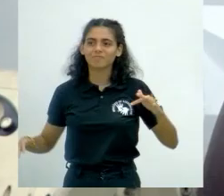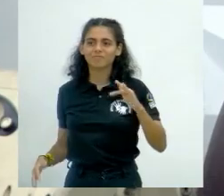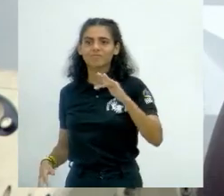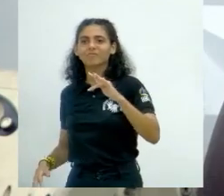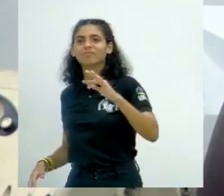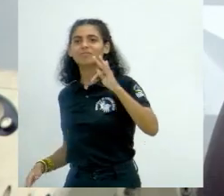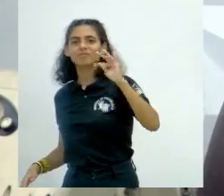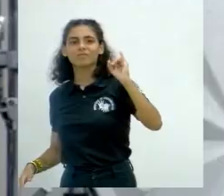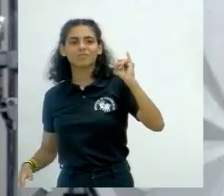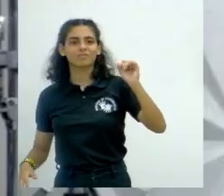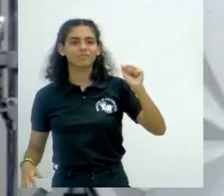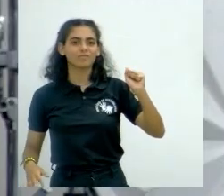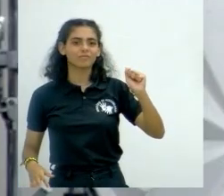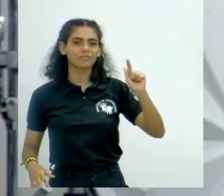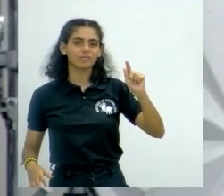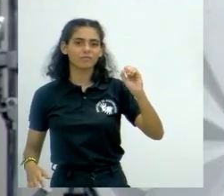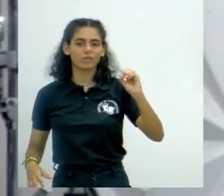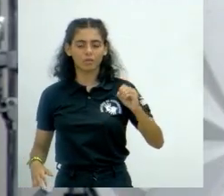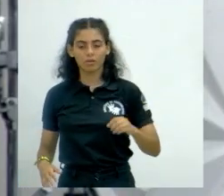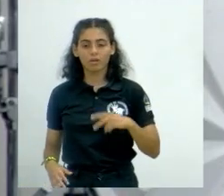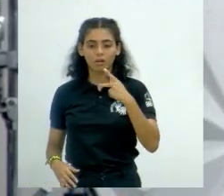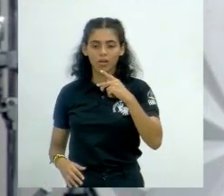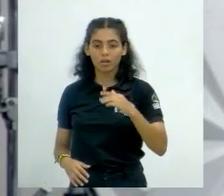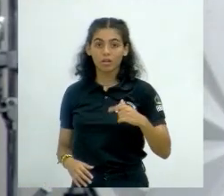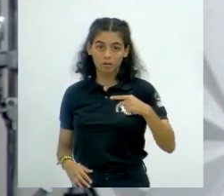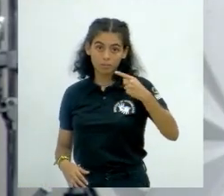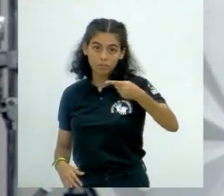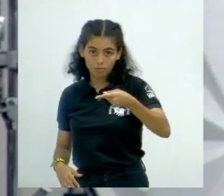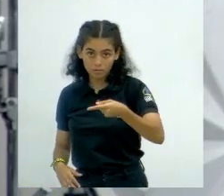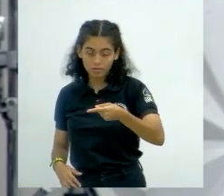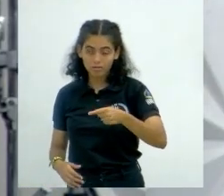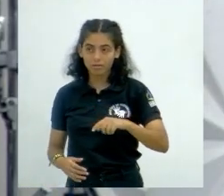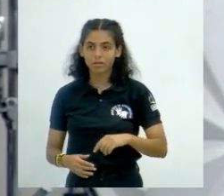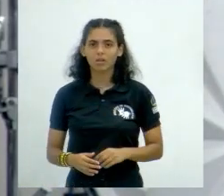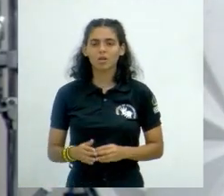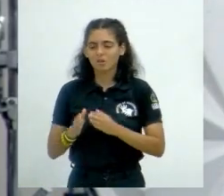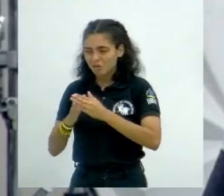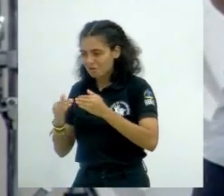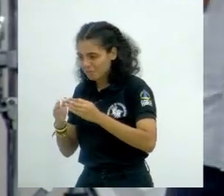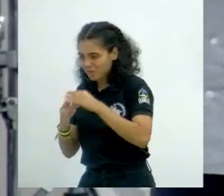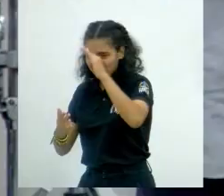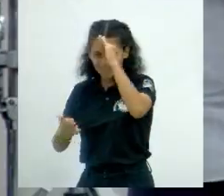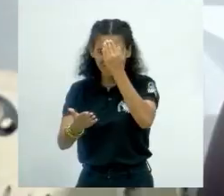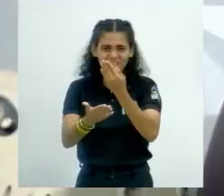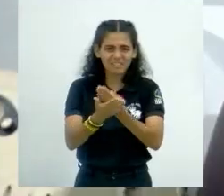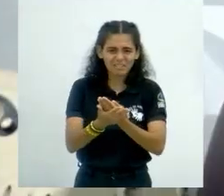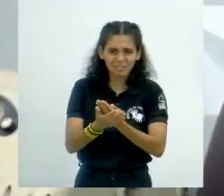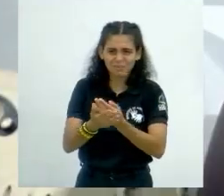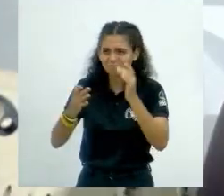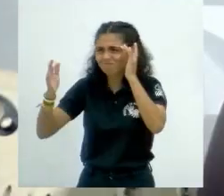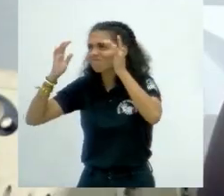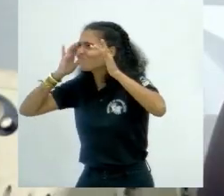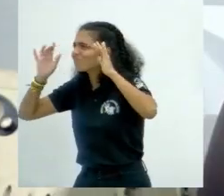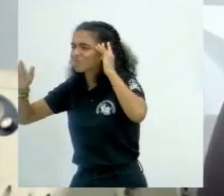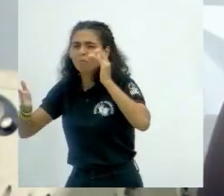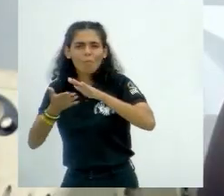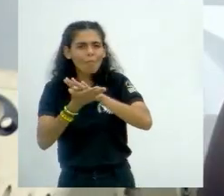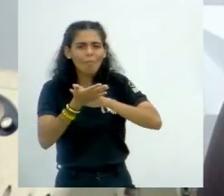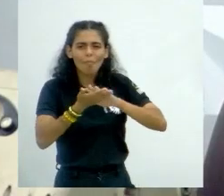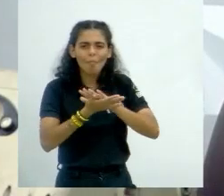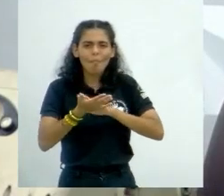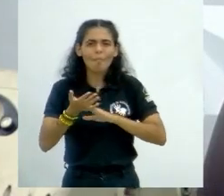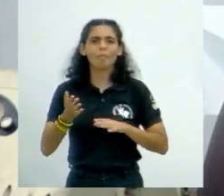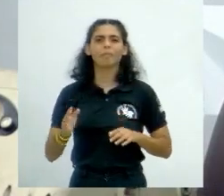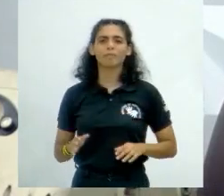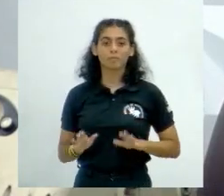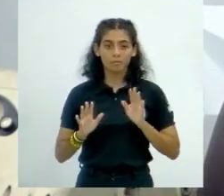fé, não duvidando. E a minha oração é que você possa essa noite não apenas pedir sabedoria, independente do que você